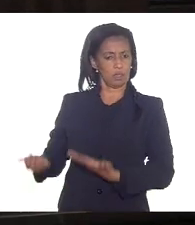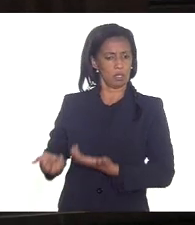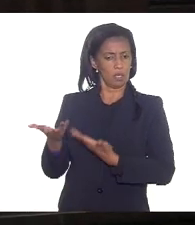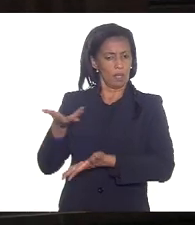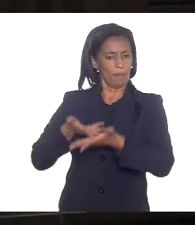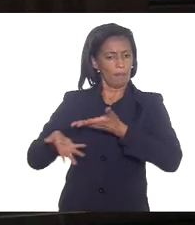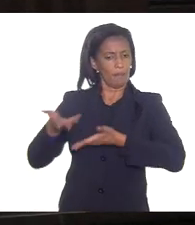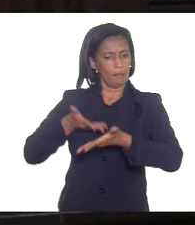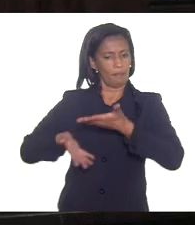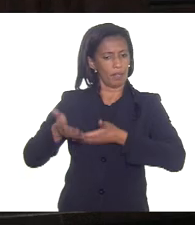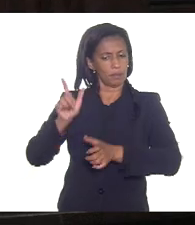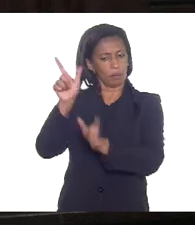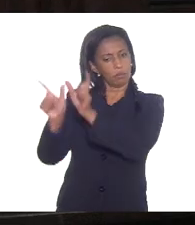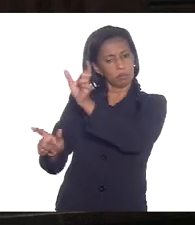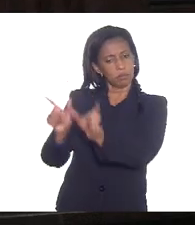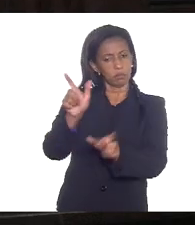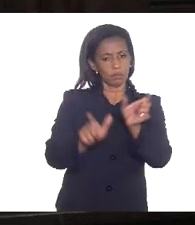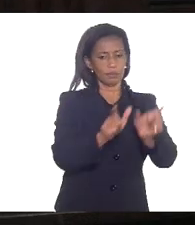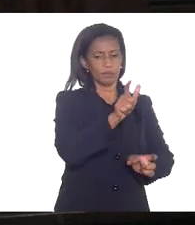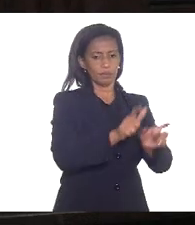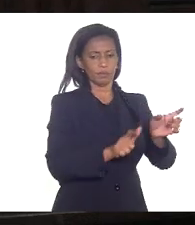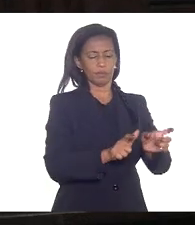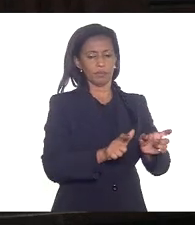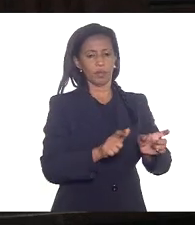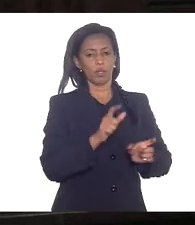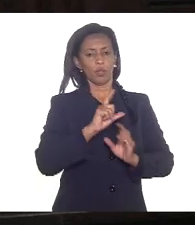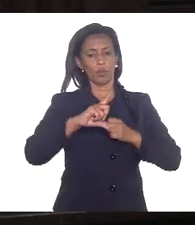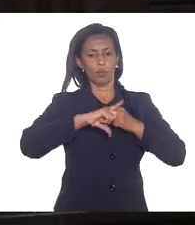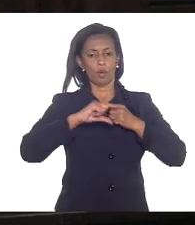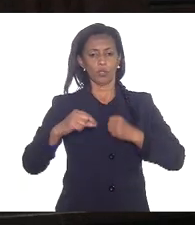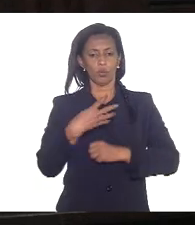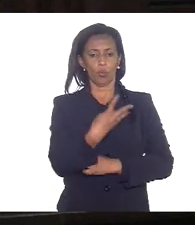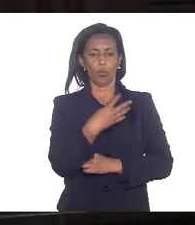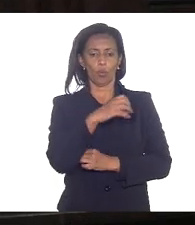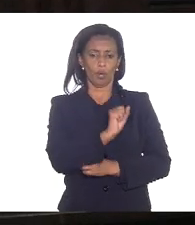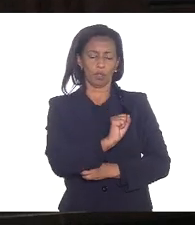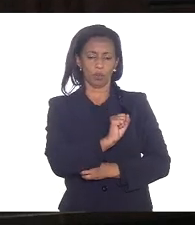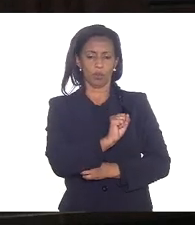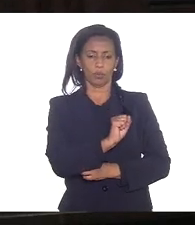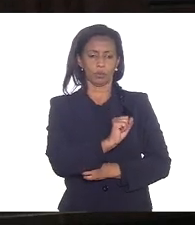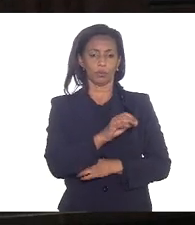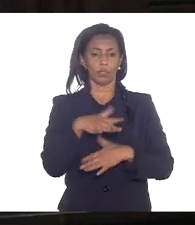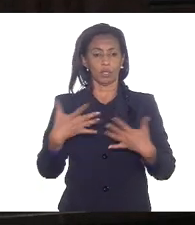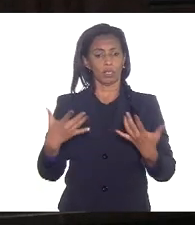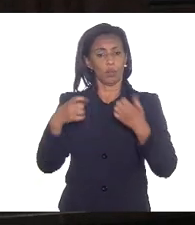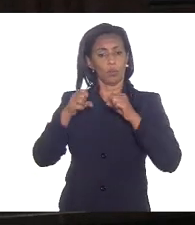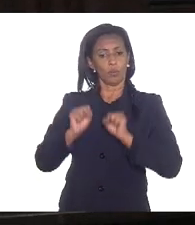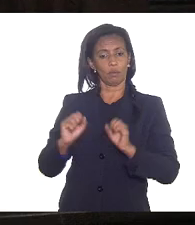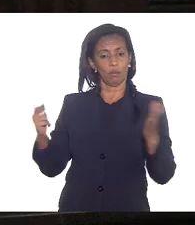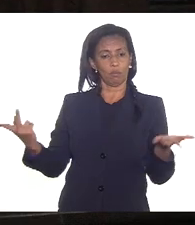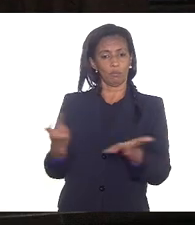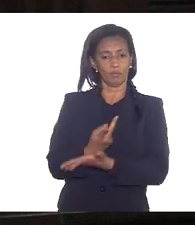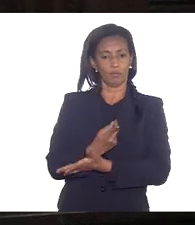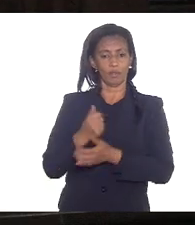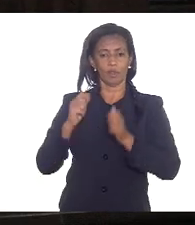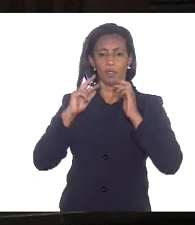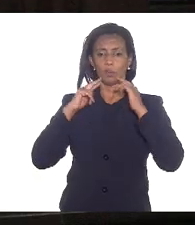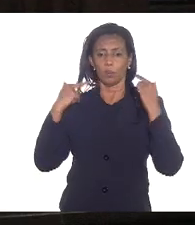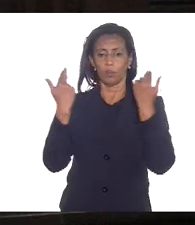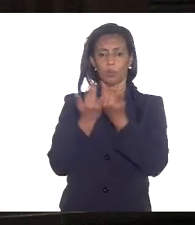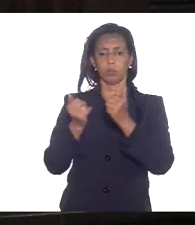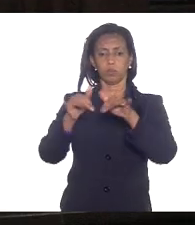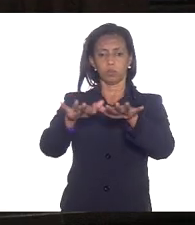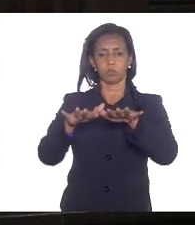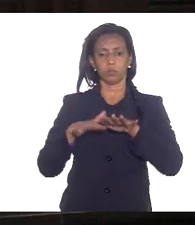ação popular no sistema do artigo 48 então poderão ser realizadas audiências